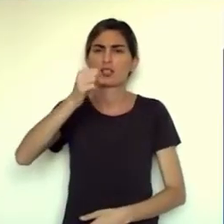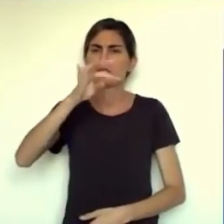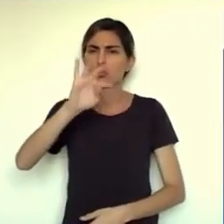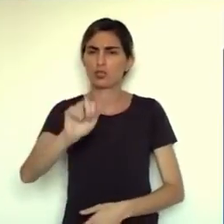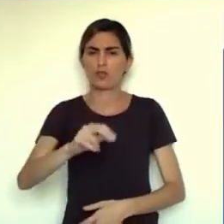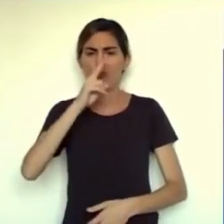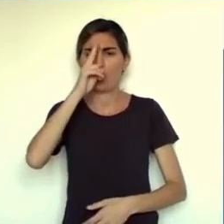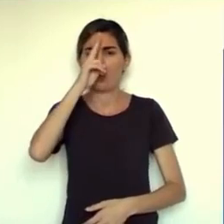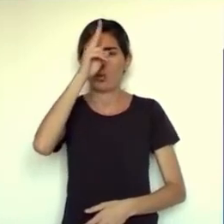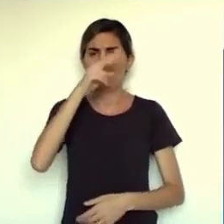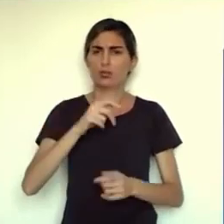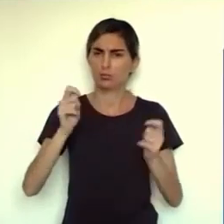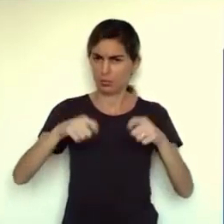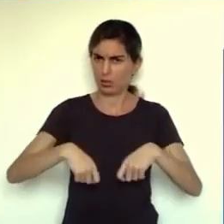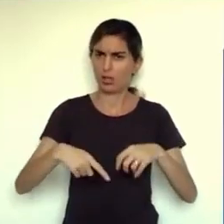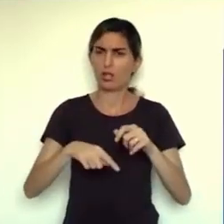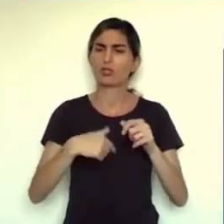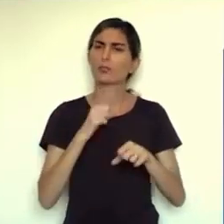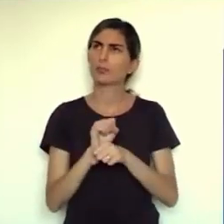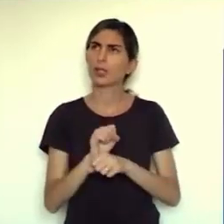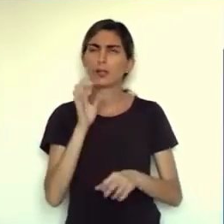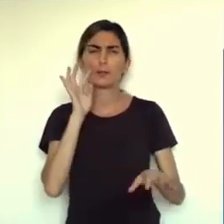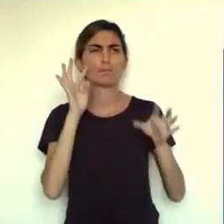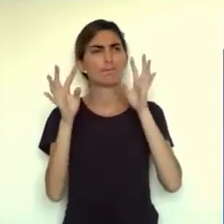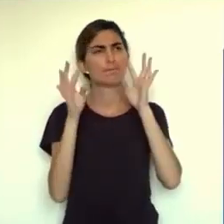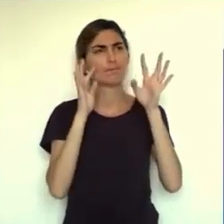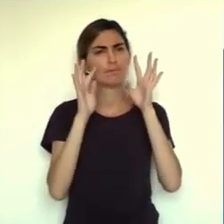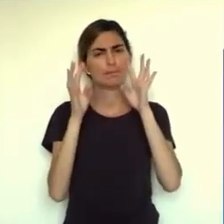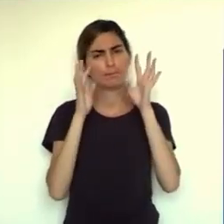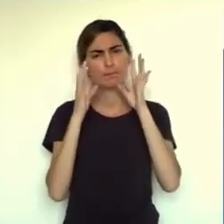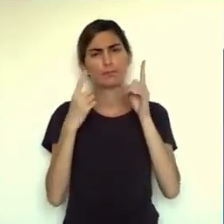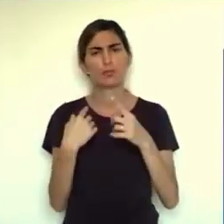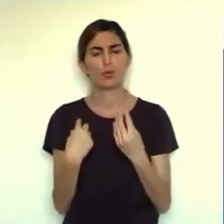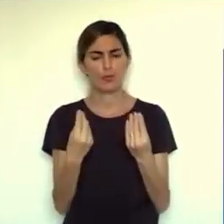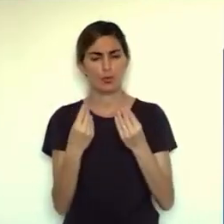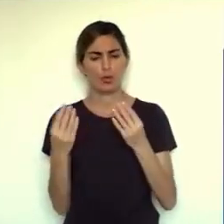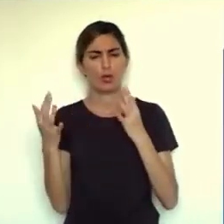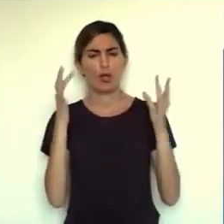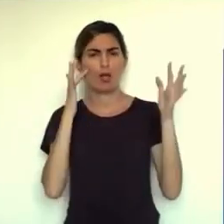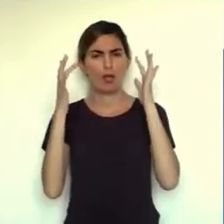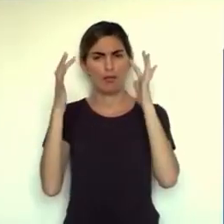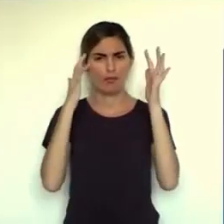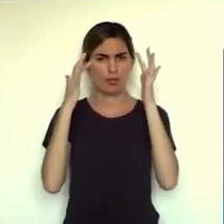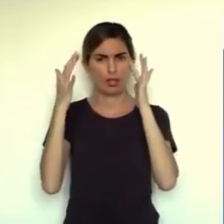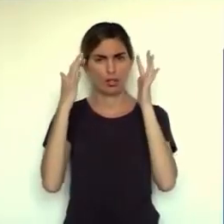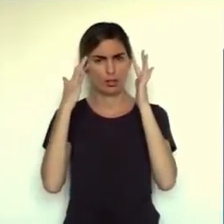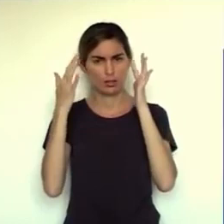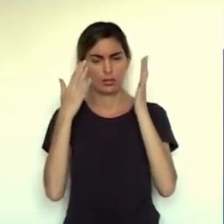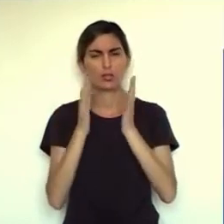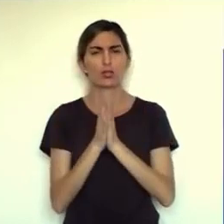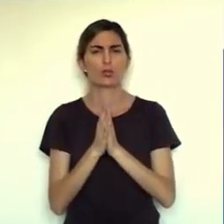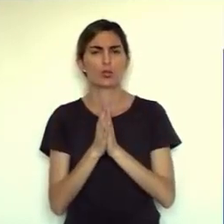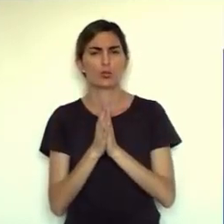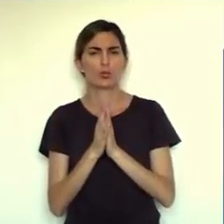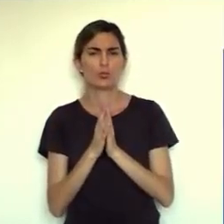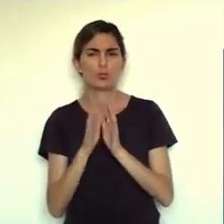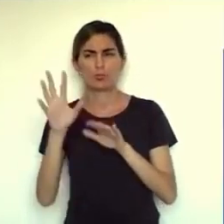forte, né? Cabe a gente aqui parar para pensar um pouco, né? Fazer essas reflexões,